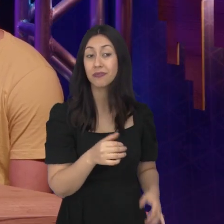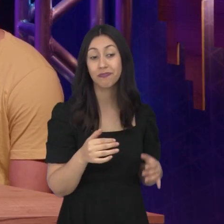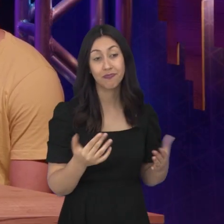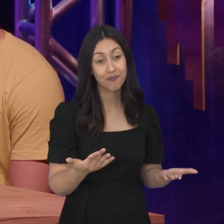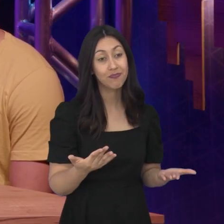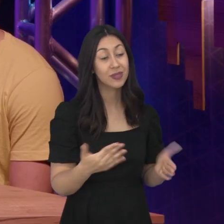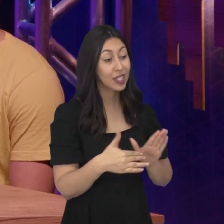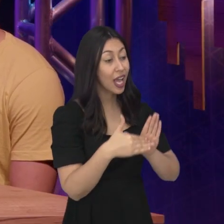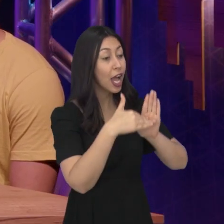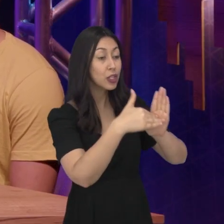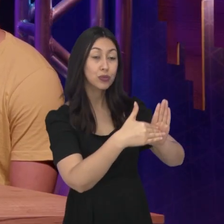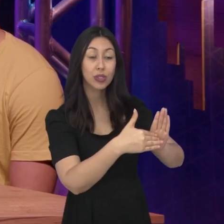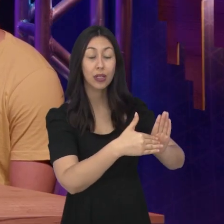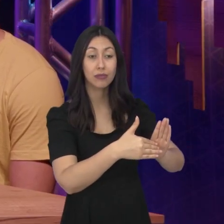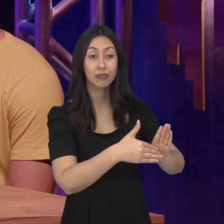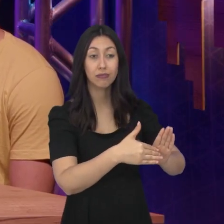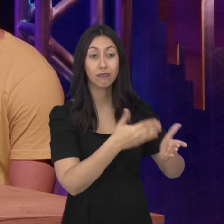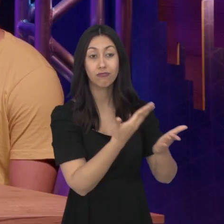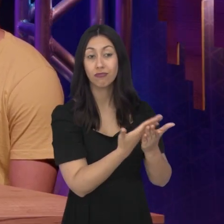Então, tem toda essa questão de...